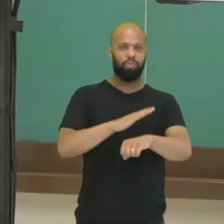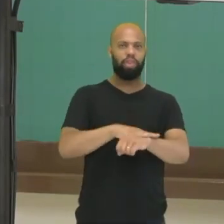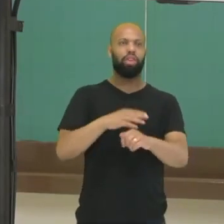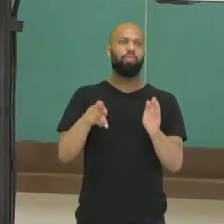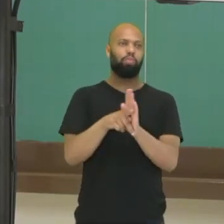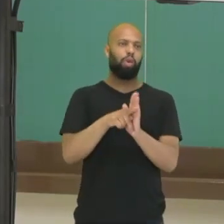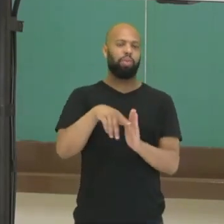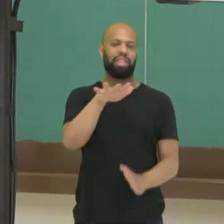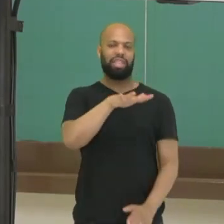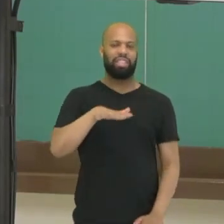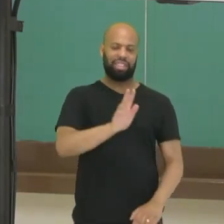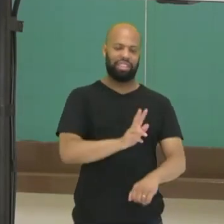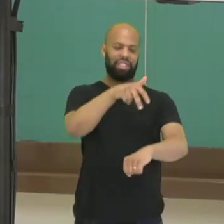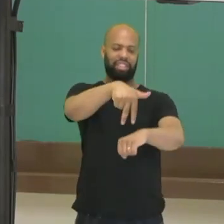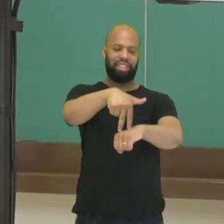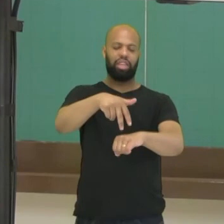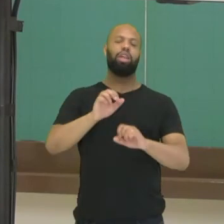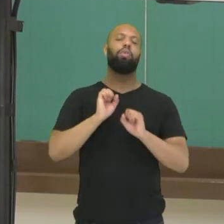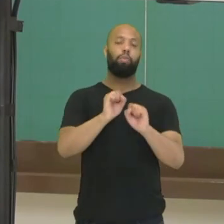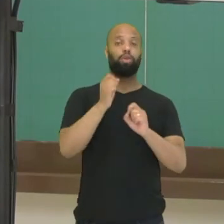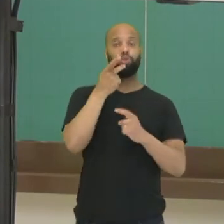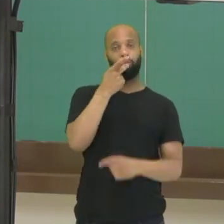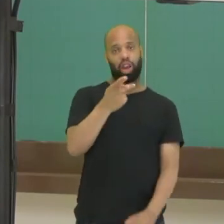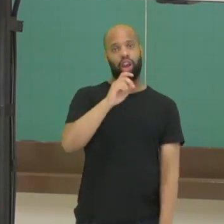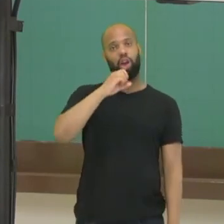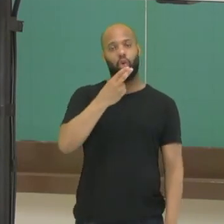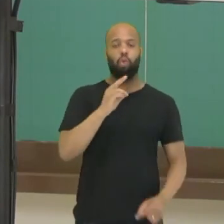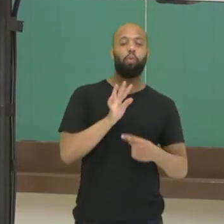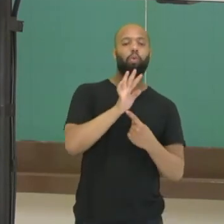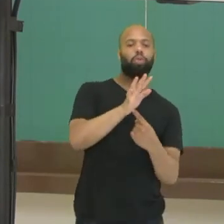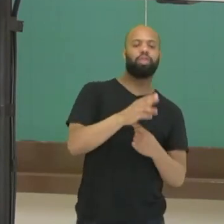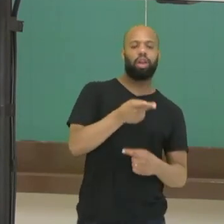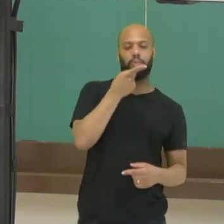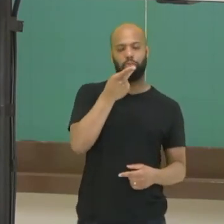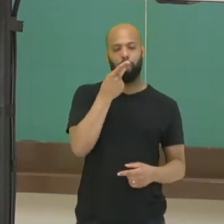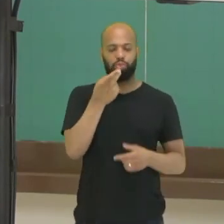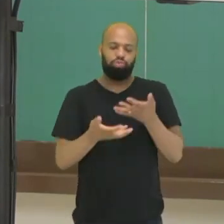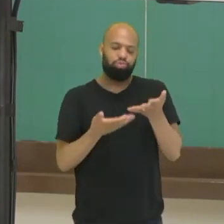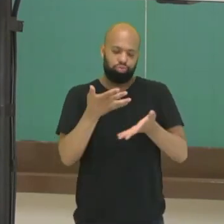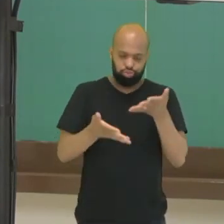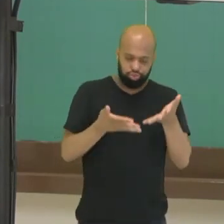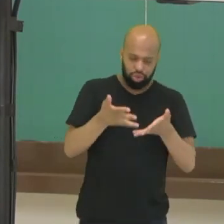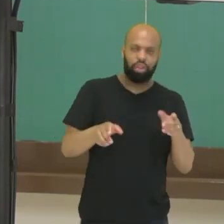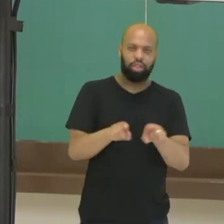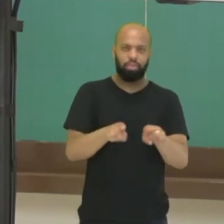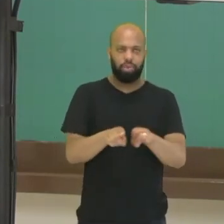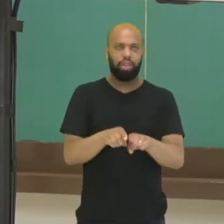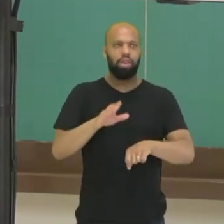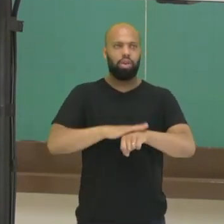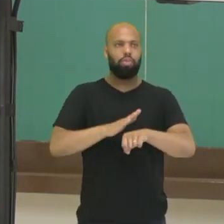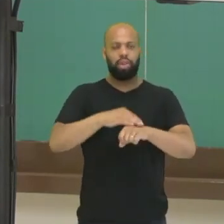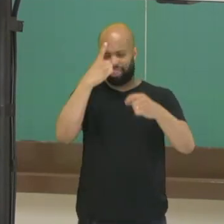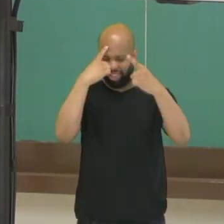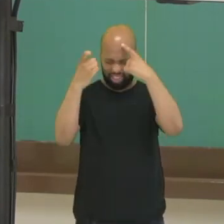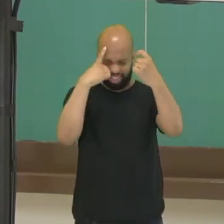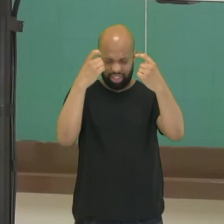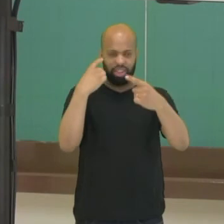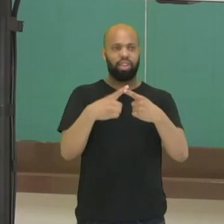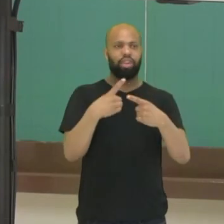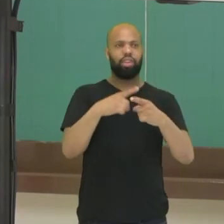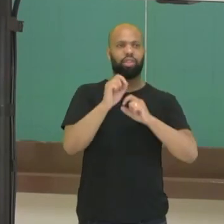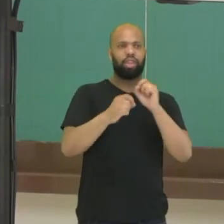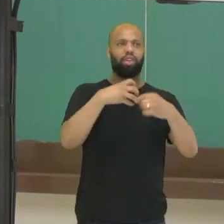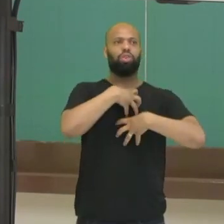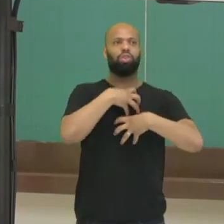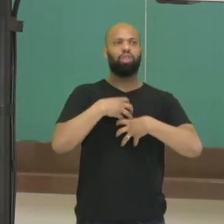essa data ou essa estação do ano para a improvisação, né? Seria um motim ali, né? Um